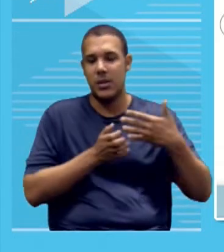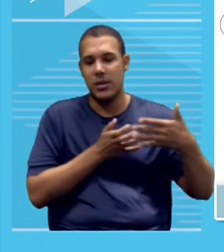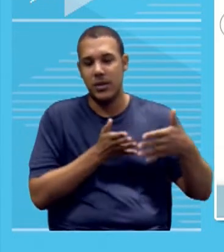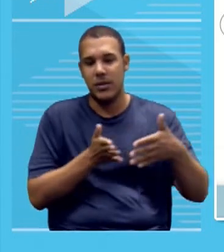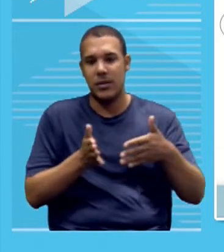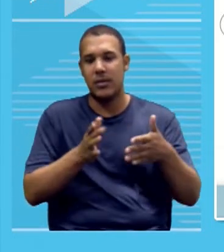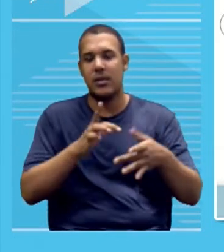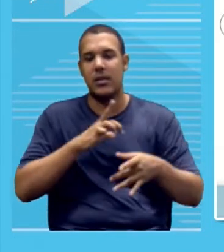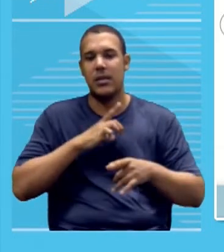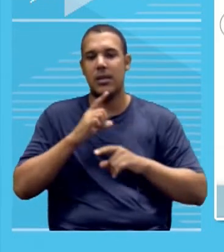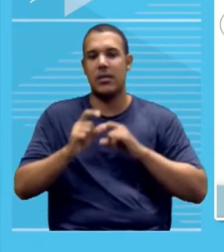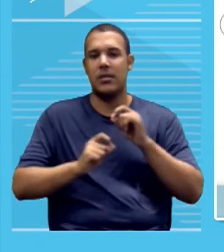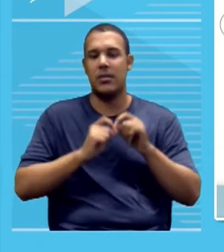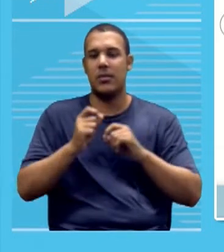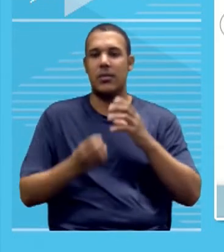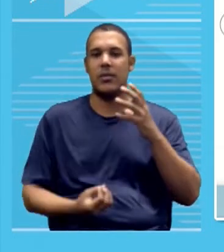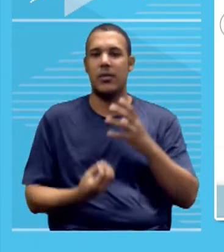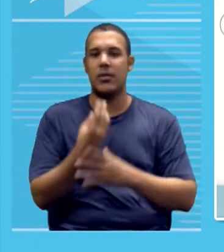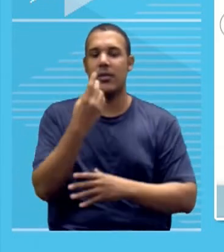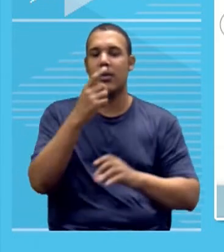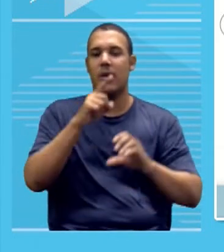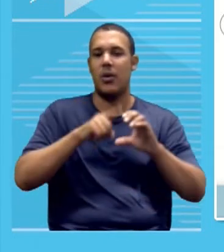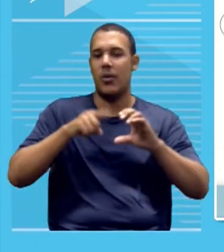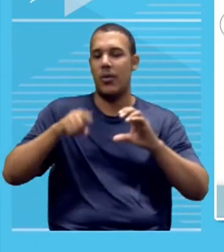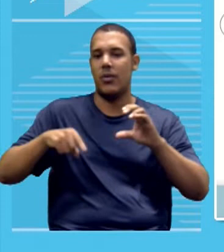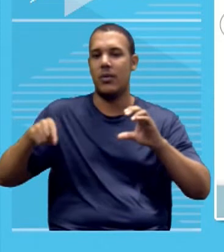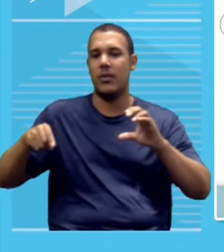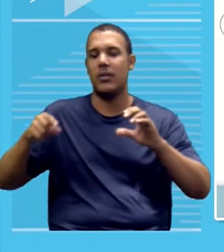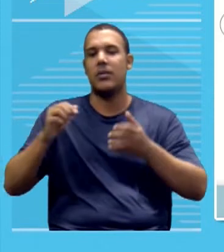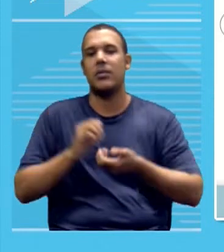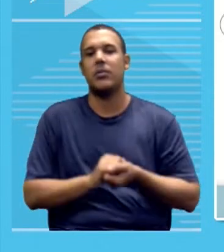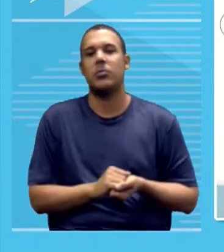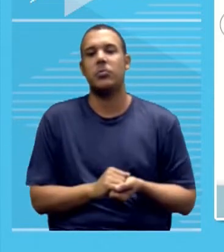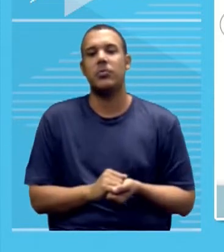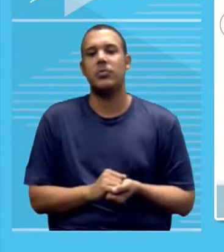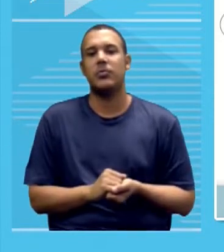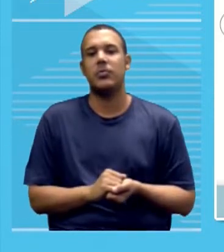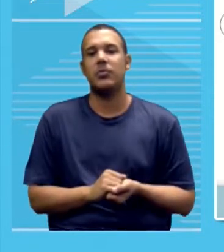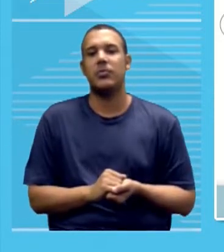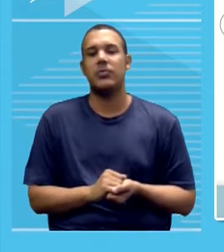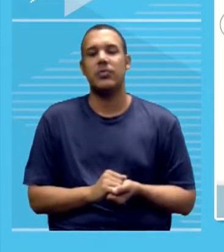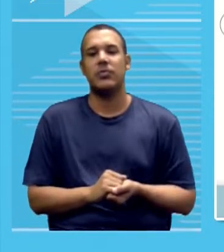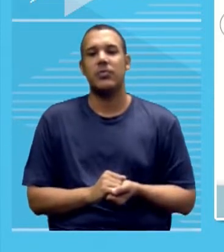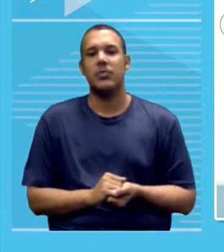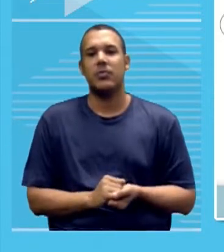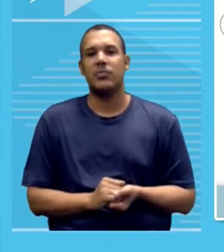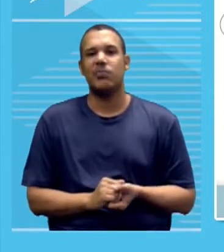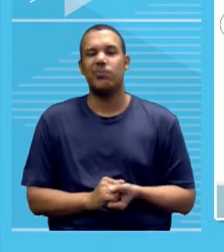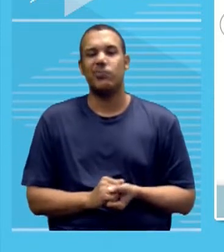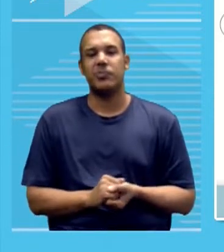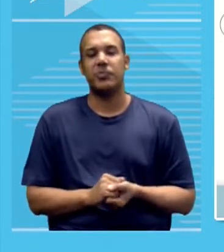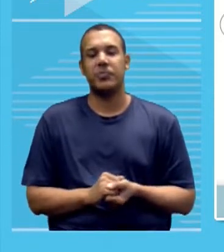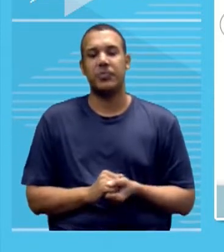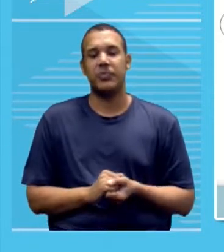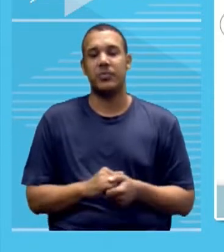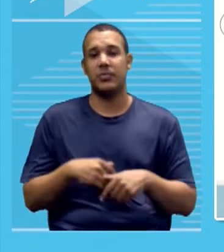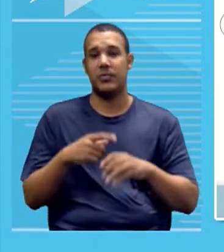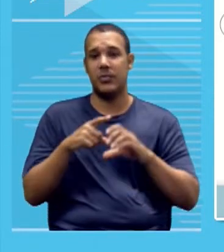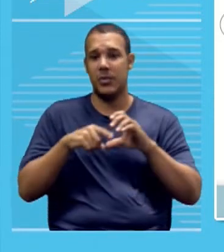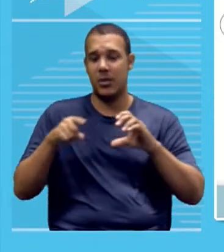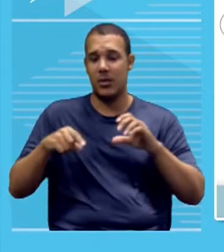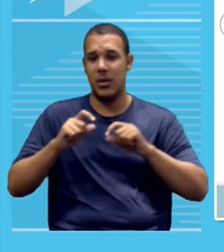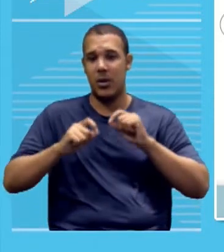eu digo que eles produzem uma corrente, uma continuidade elétrica. Bacana? Corrente elétrica designa